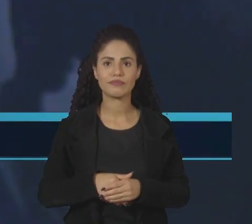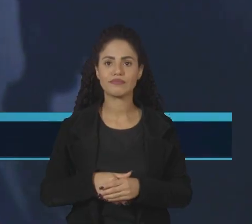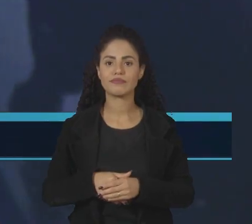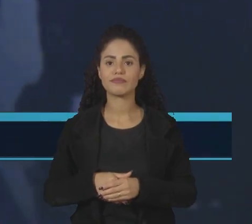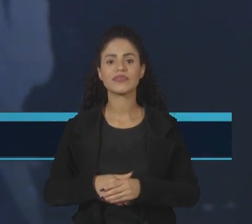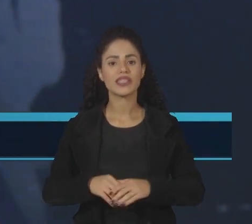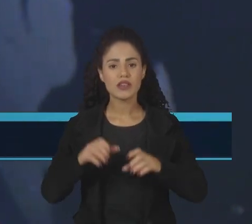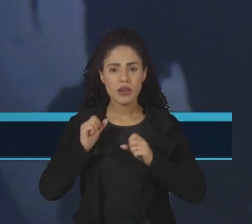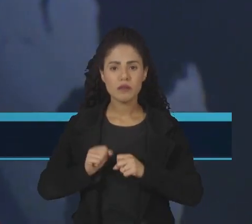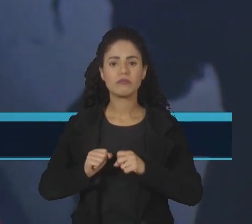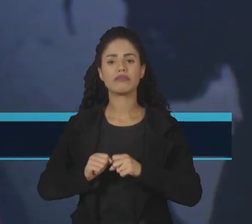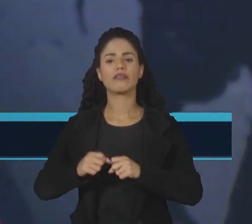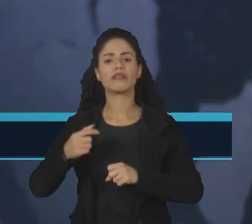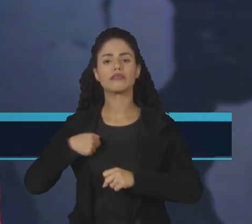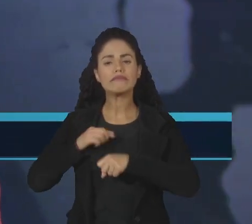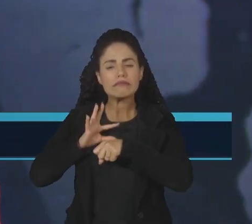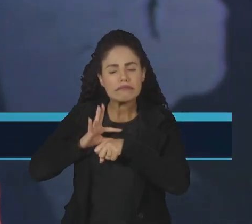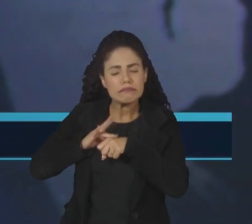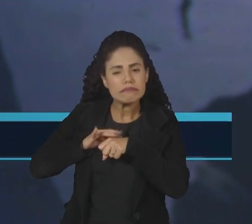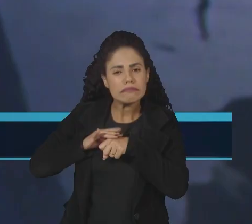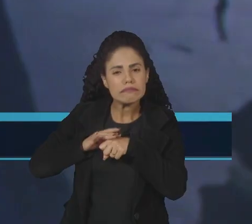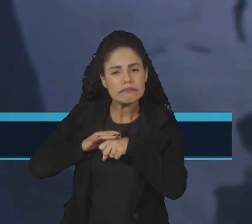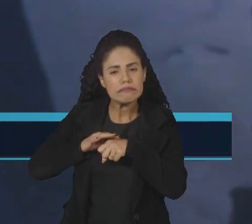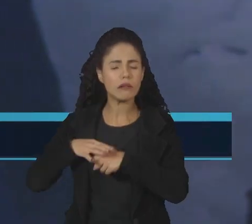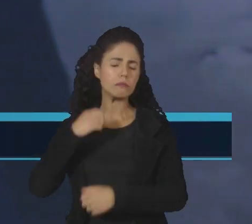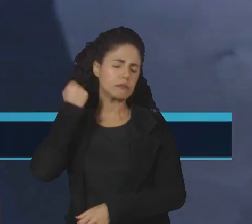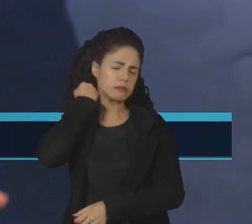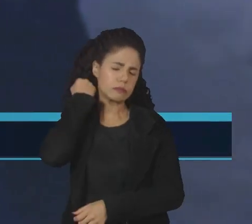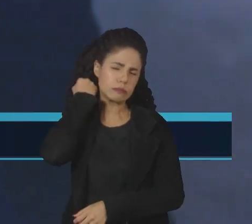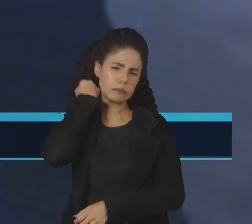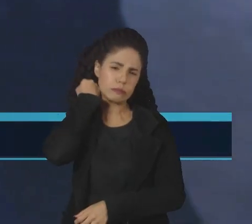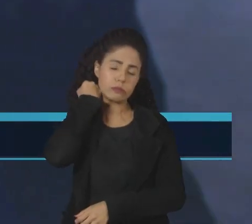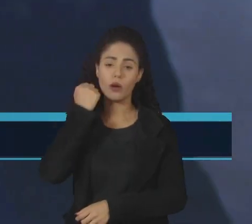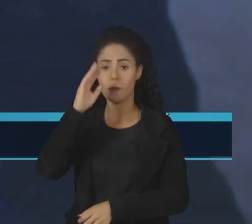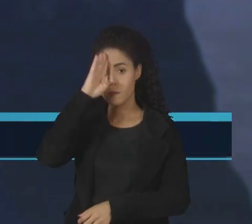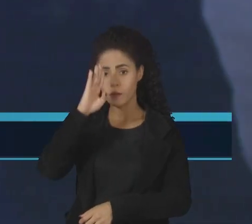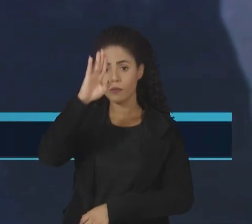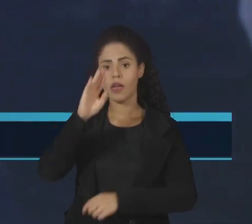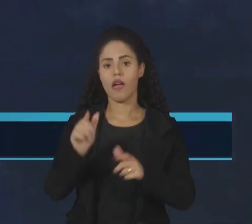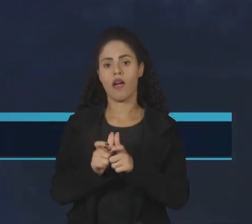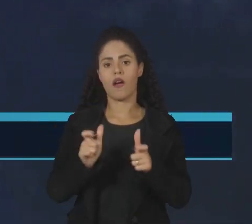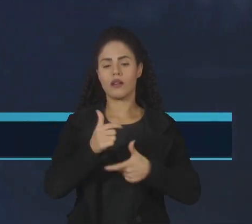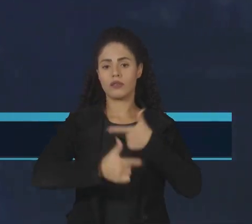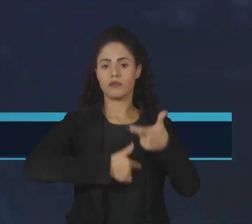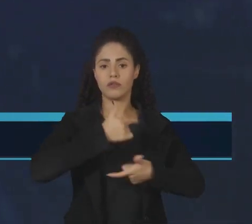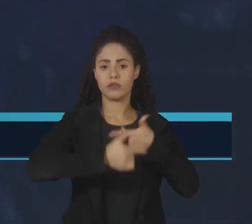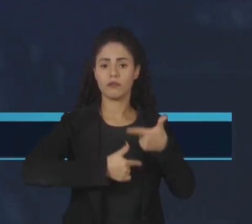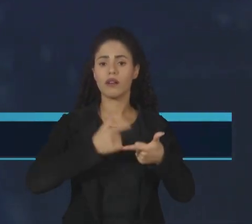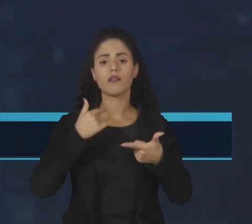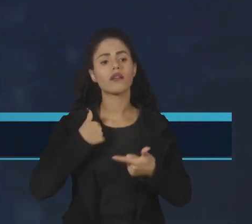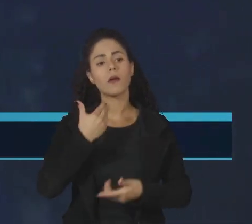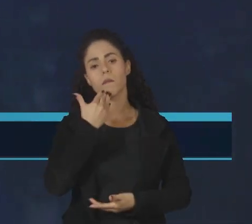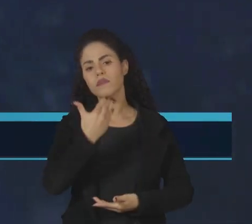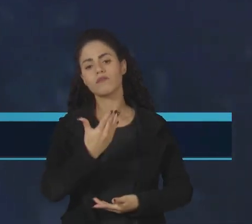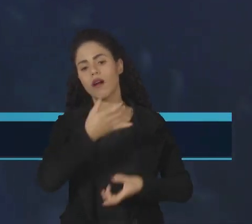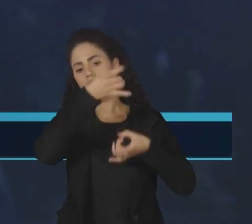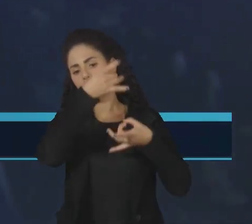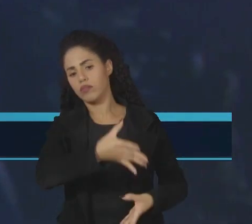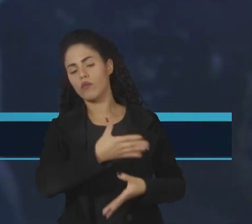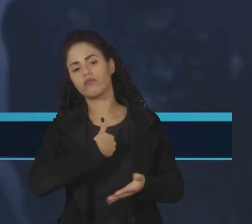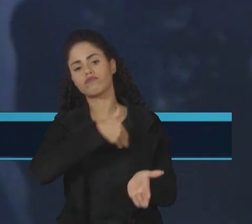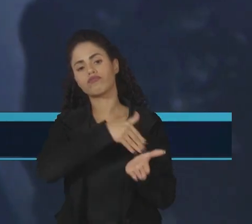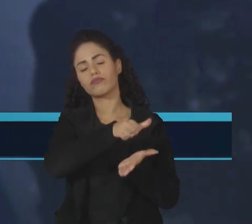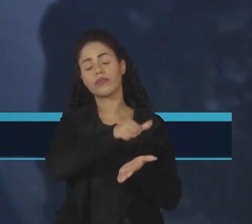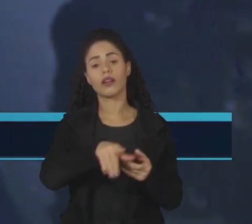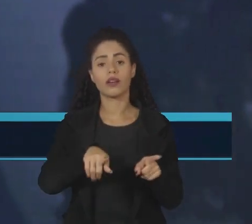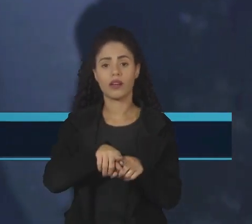Adoecimento por estresse e falta de reconhecimento estão entre os principais motivos que levam os trabalhadores brasileiros a pedir demissão. A